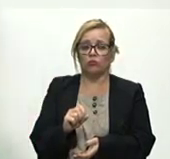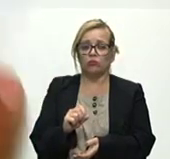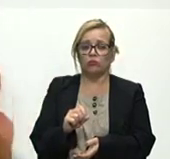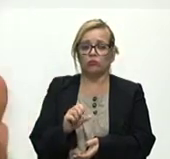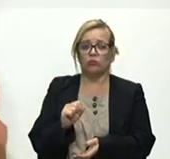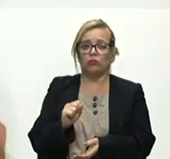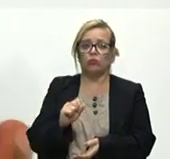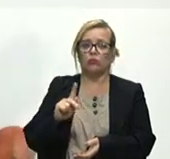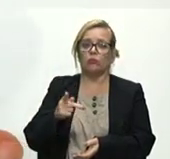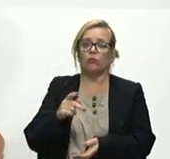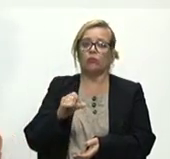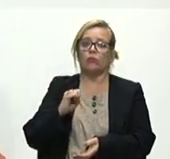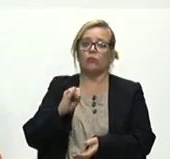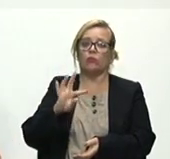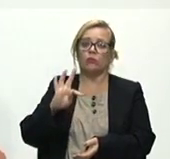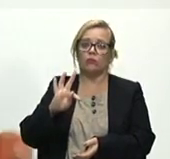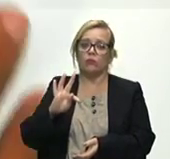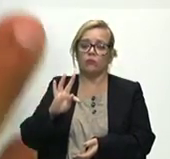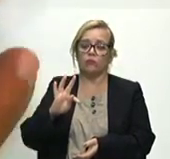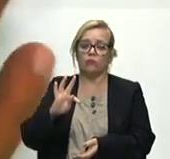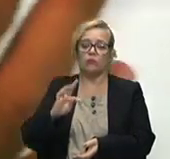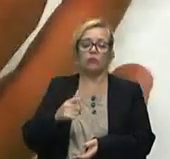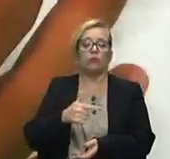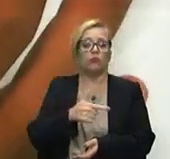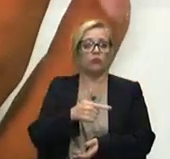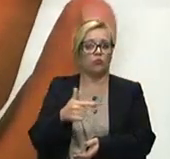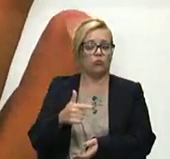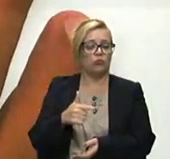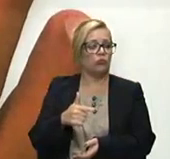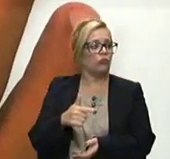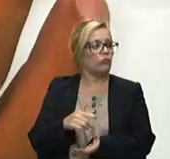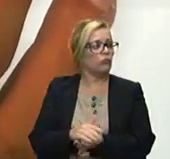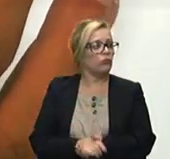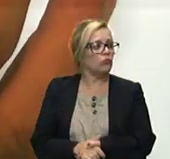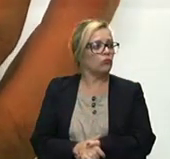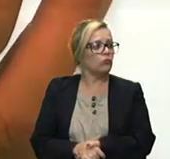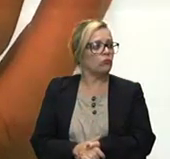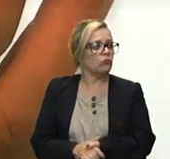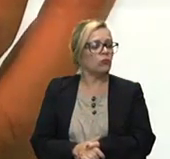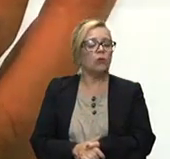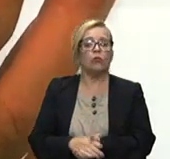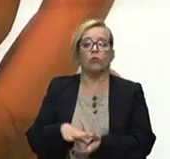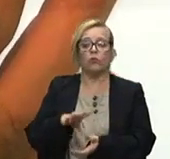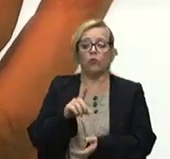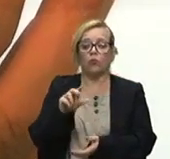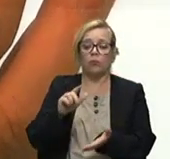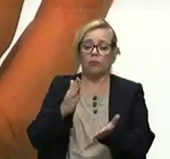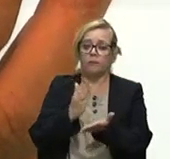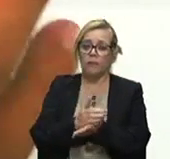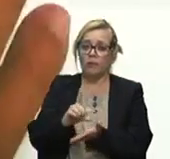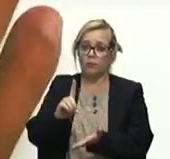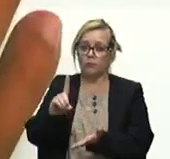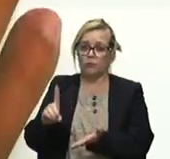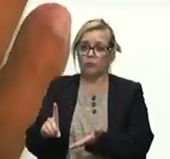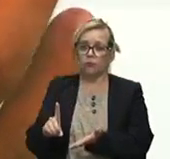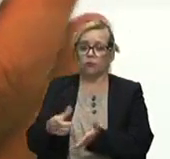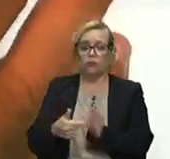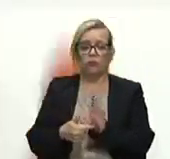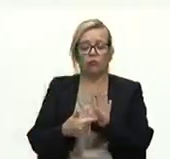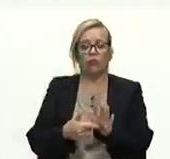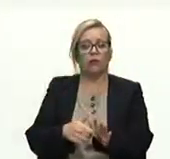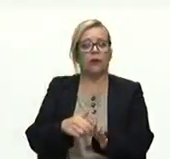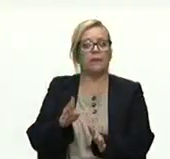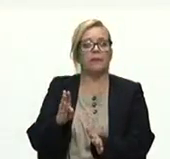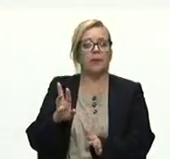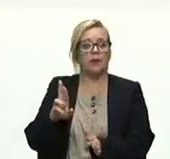Shift 2. São apresentadas essas opções. Na tecla Replay, vou para a direita. Até aparecer A, B e